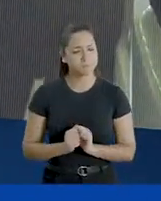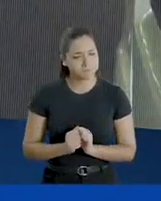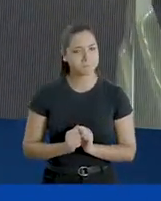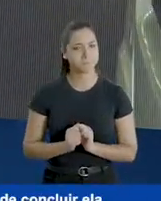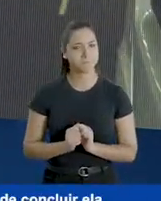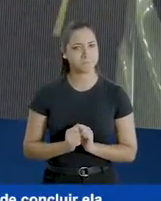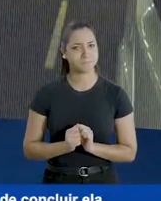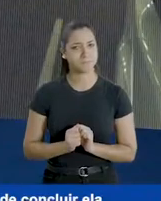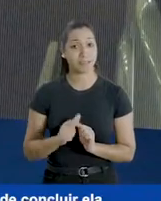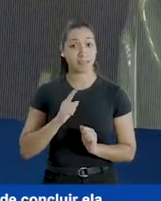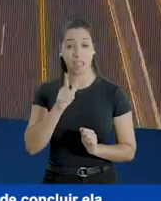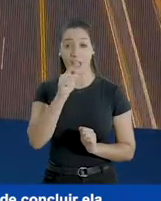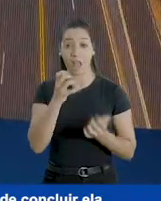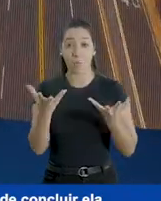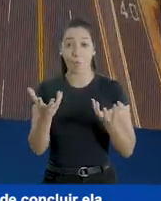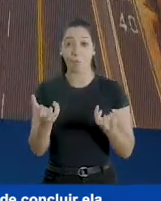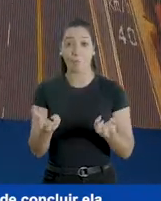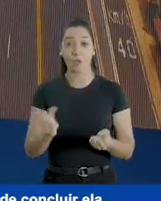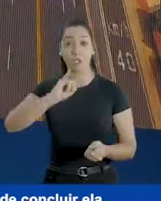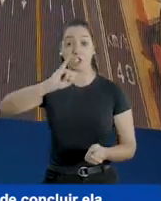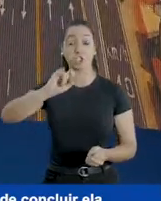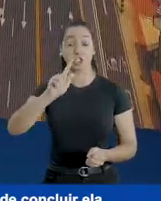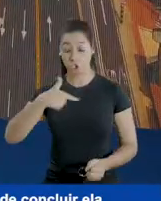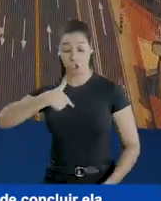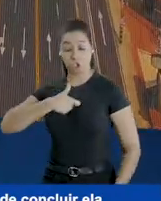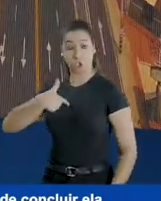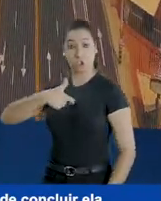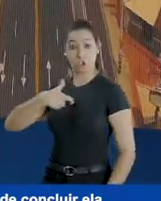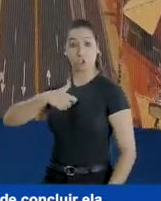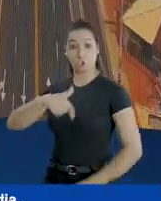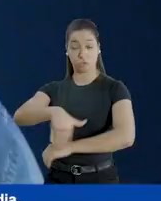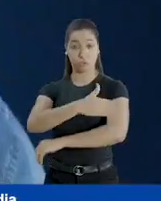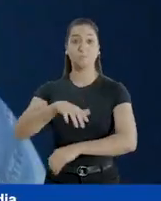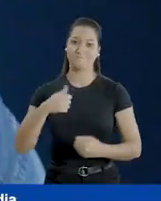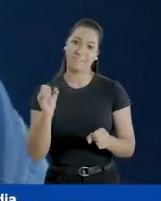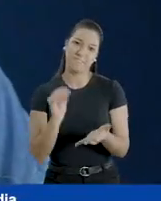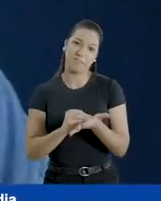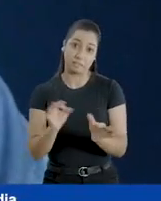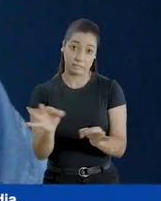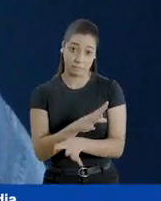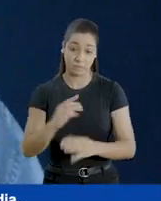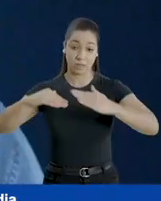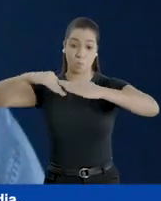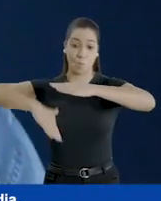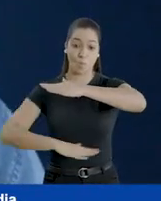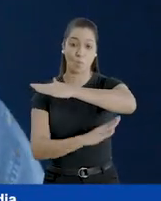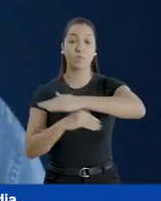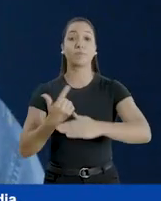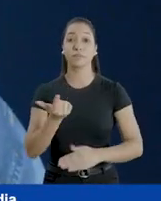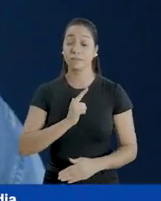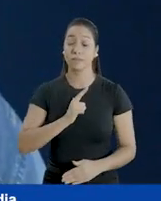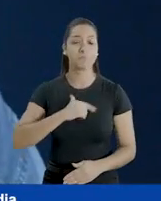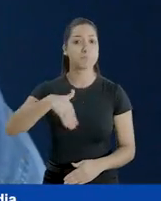ainda aí. Tem uma drenagem subindo a Getúlio Vargas que eu preciso concluir ela. Nessa trincheira passa mais de 100